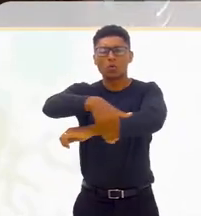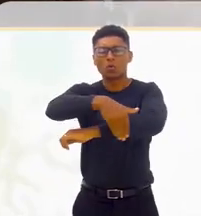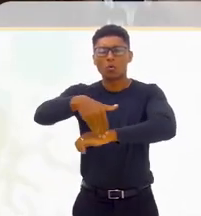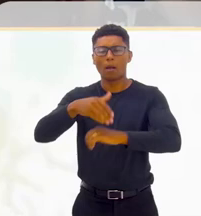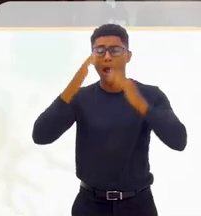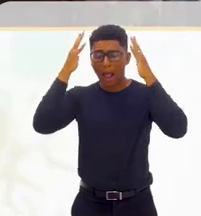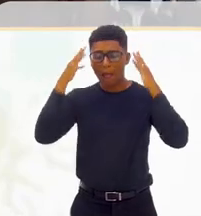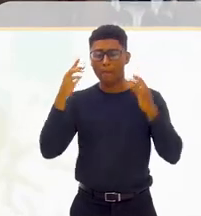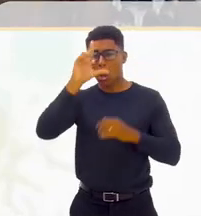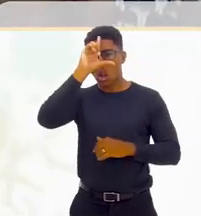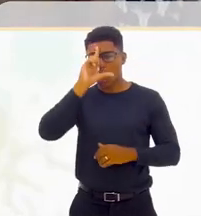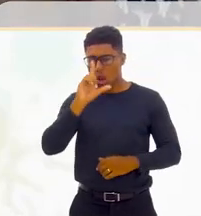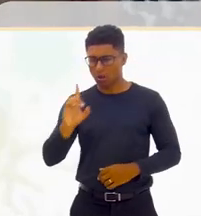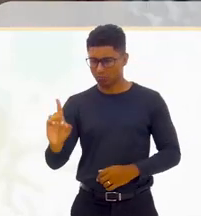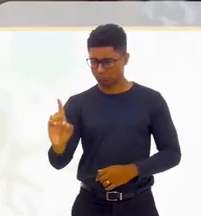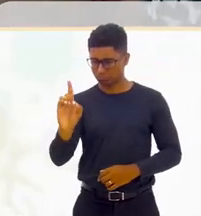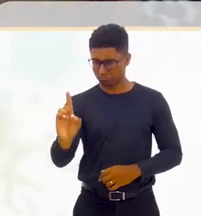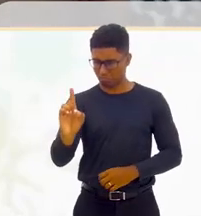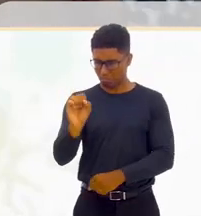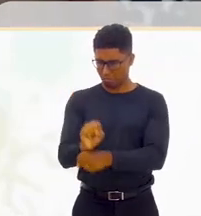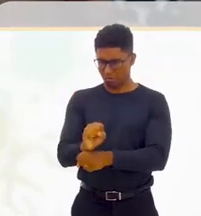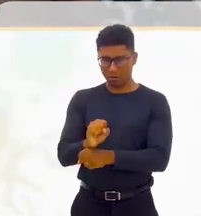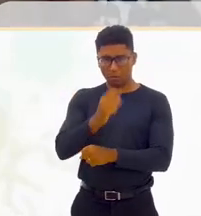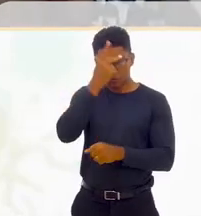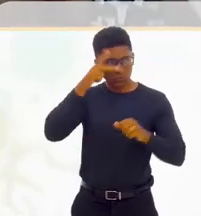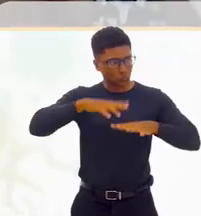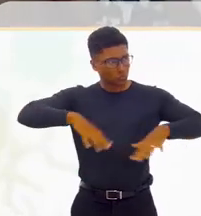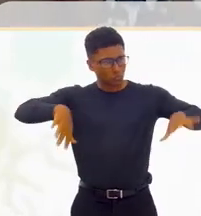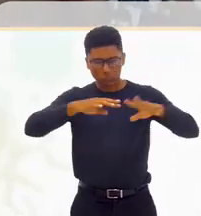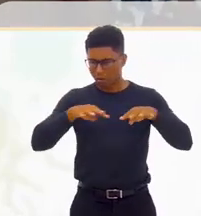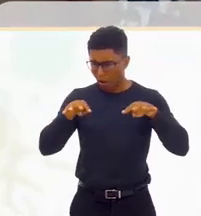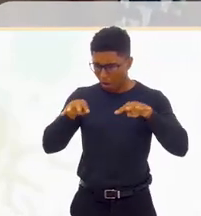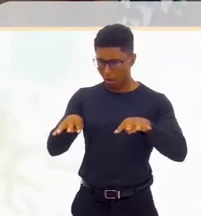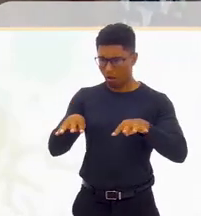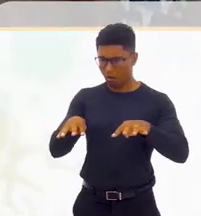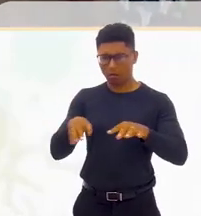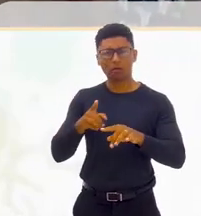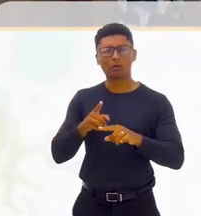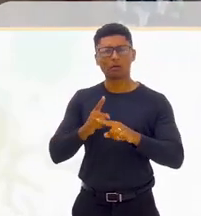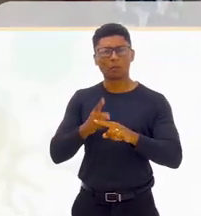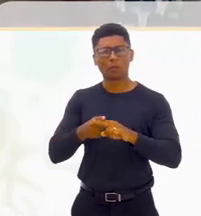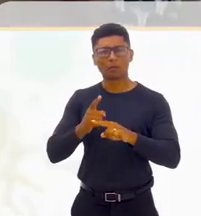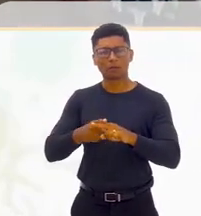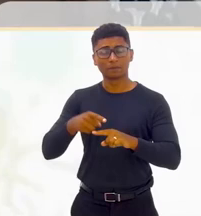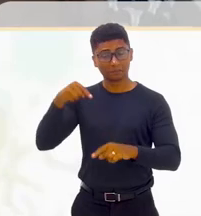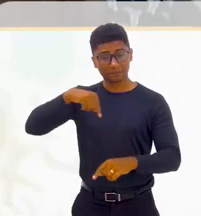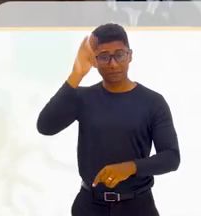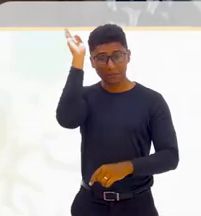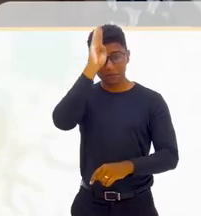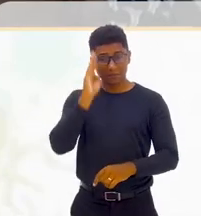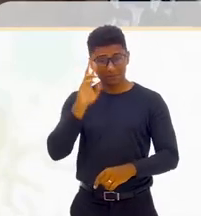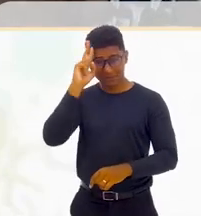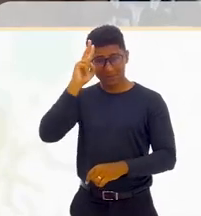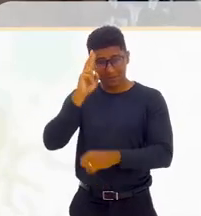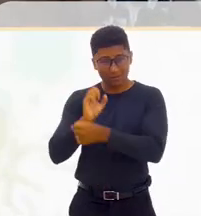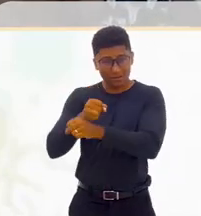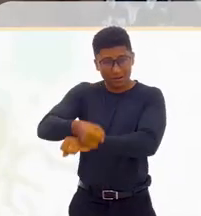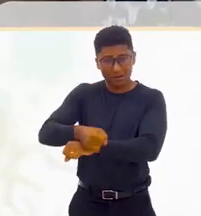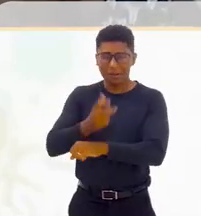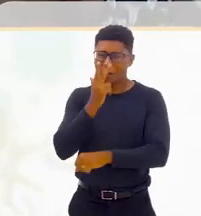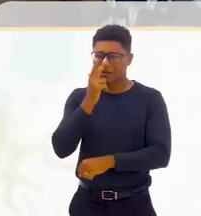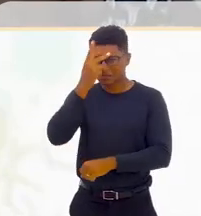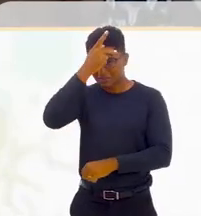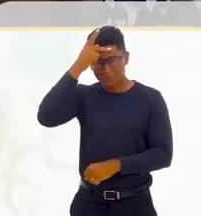Cabelinho loirinho. Todo mundo vai querer saber o que está acontecendo ali. Por quê? Por causa da história da escravidão no Brasil, as